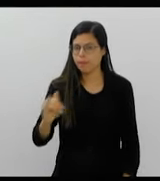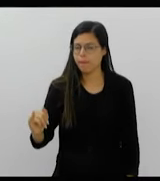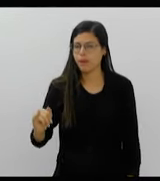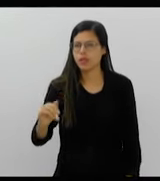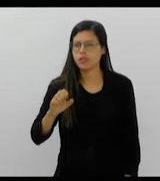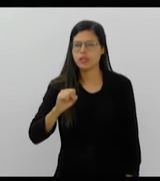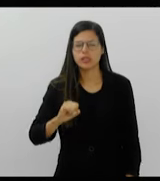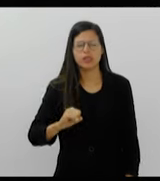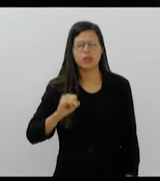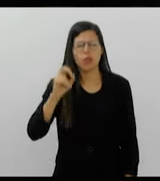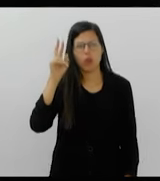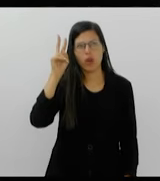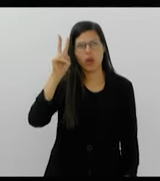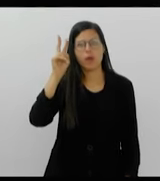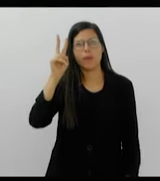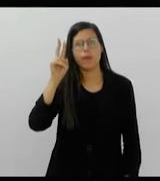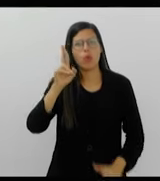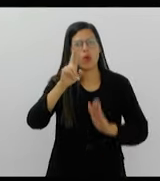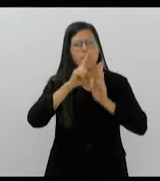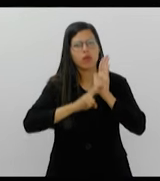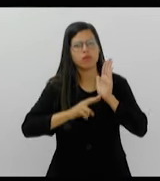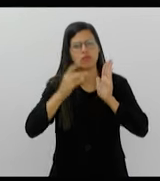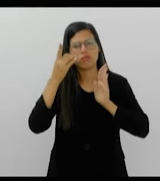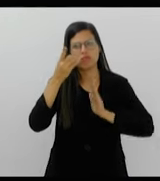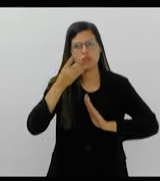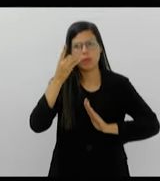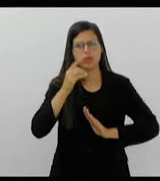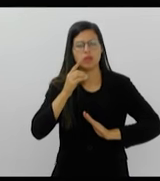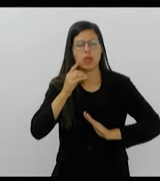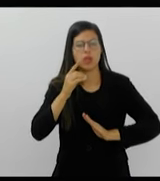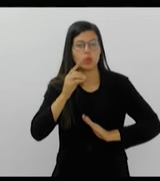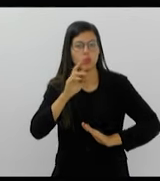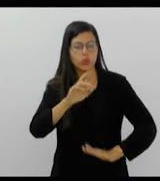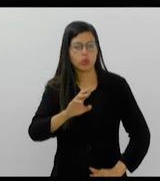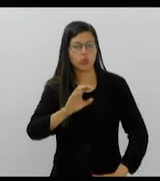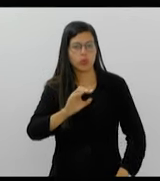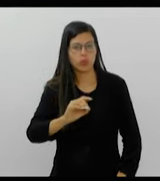o relator foi o deputado Rodrigo Bacelar,